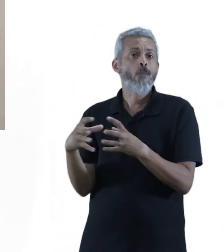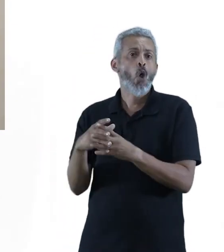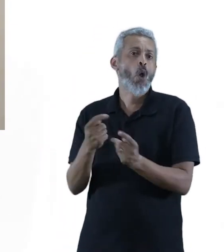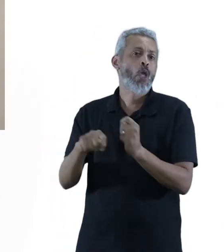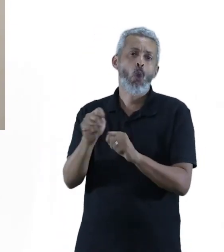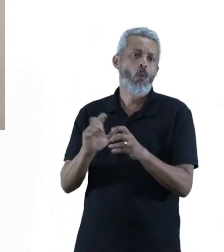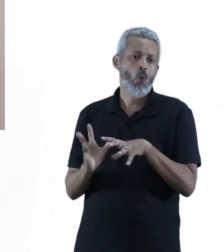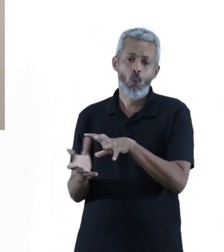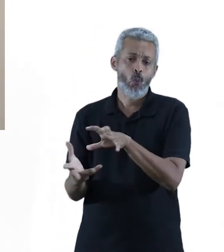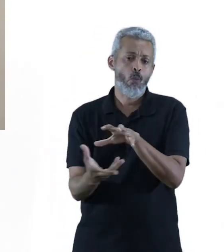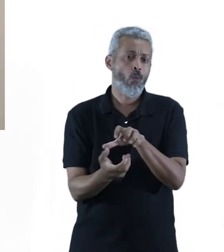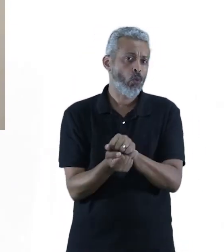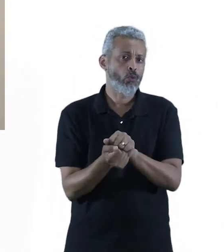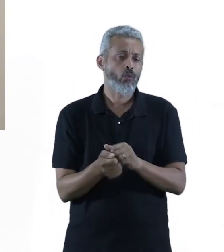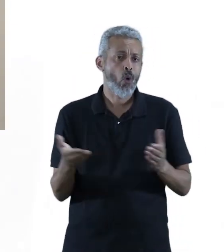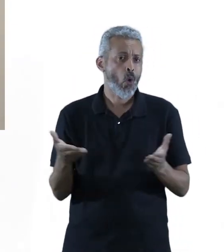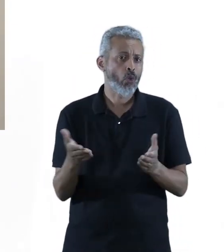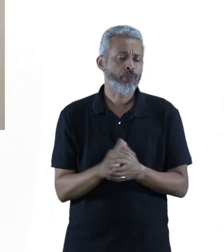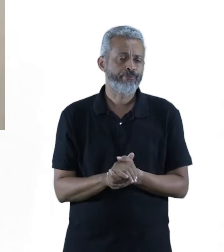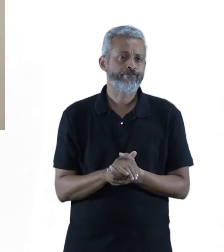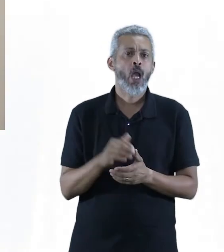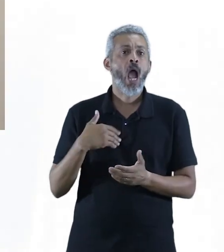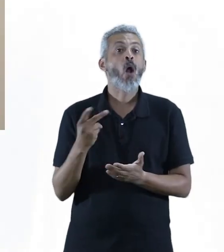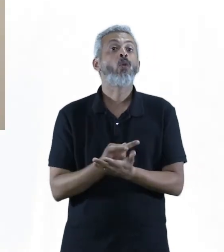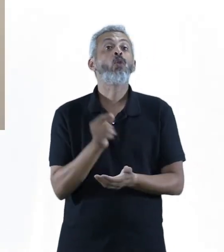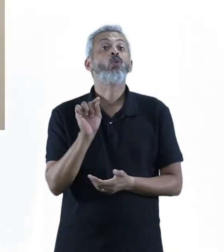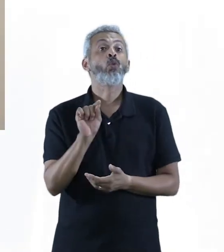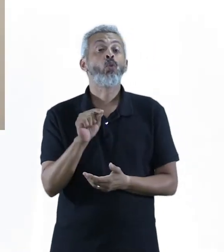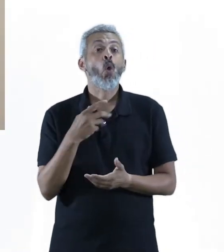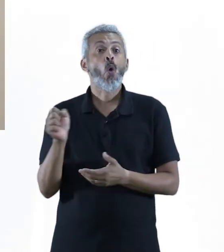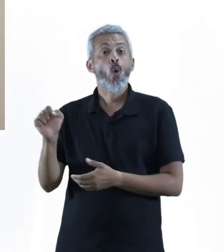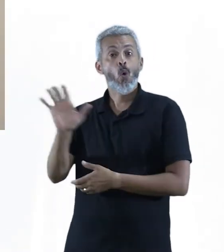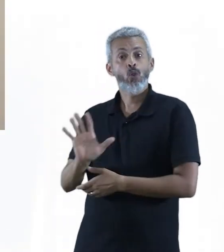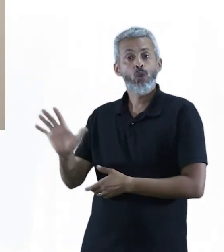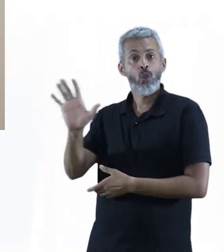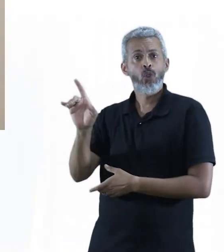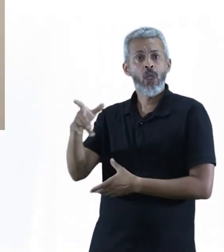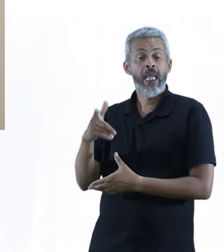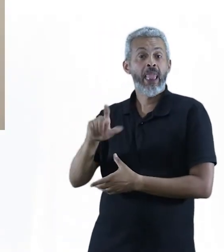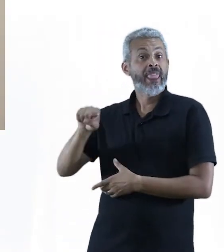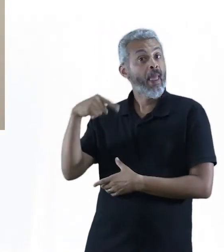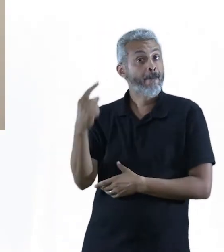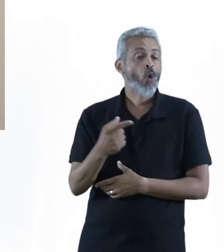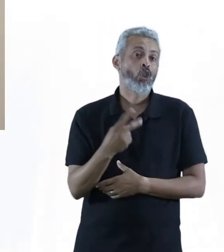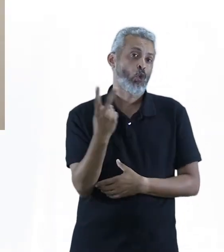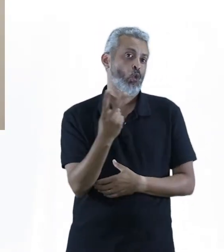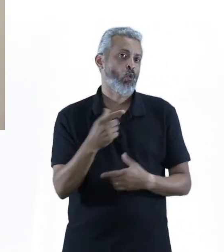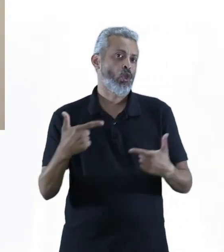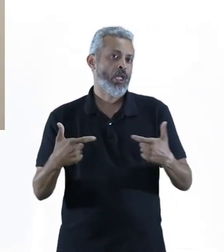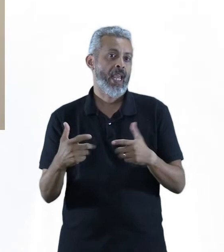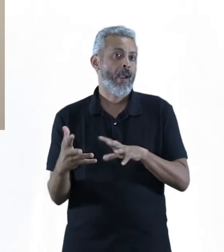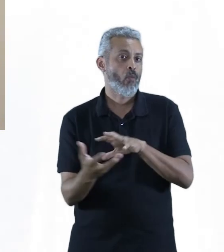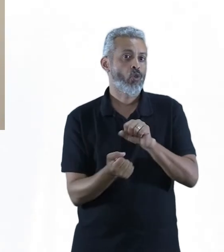consolide hoje um dos principais blocos econômicos do mundo. O que acontece é que o continente europeu, por passar por 2